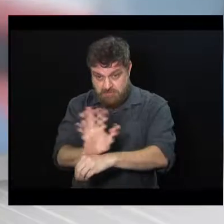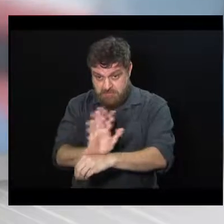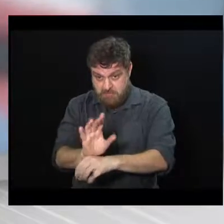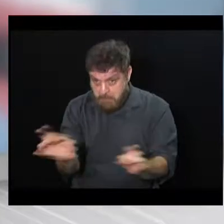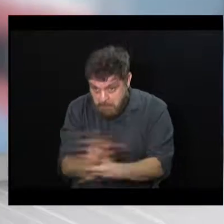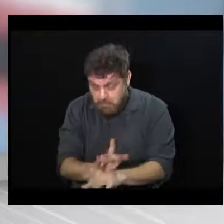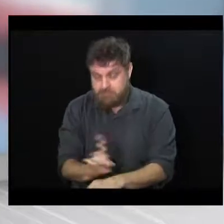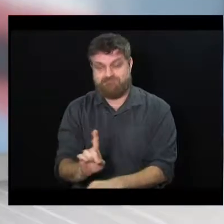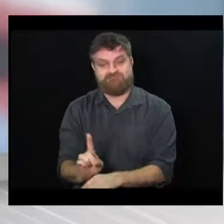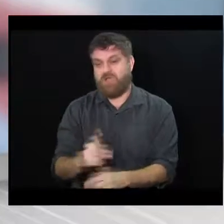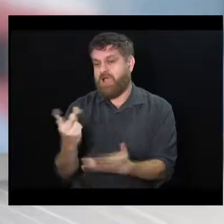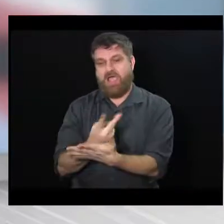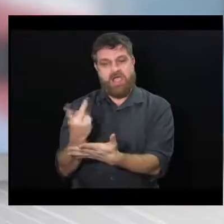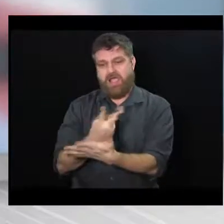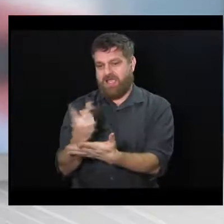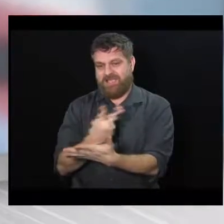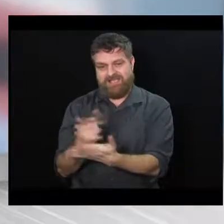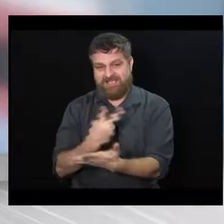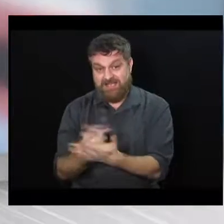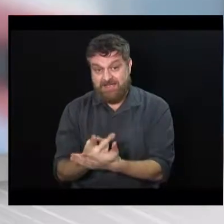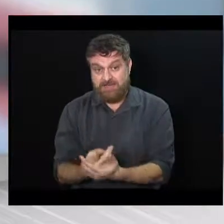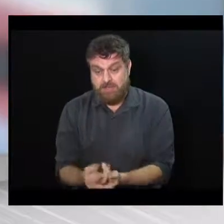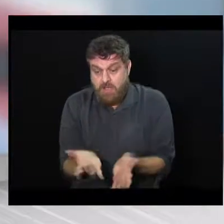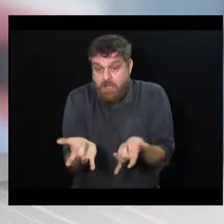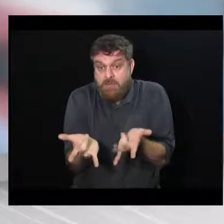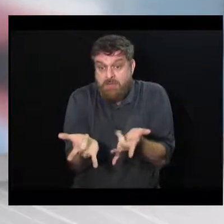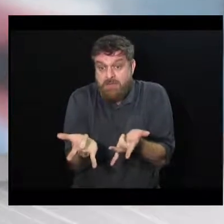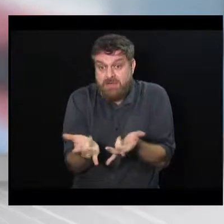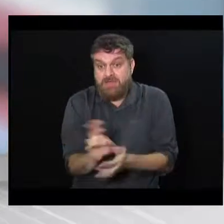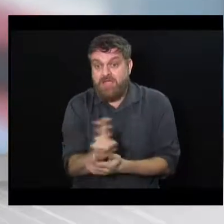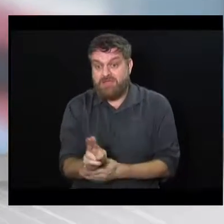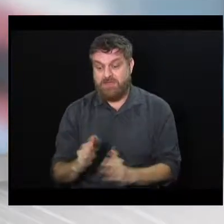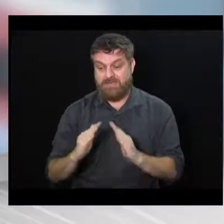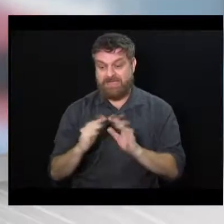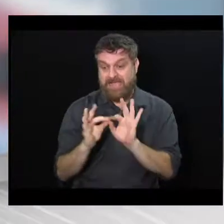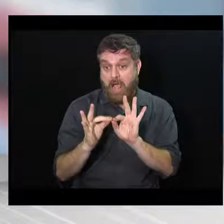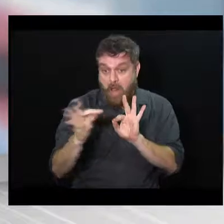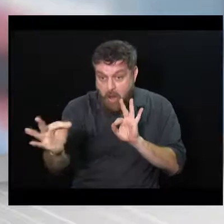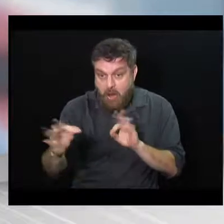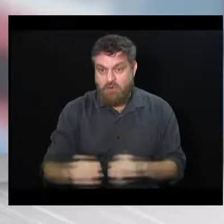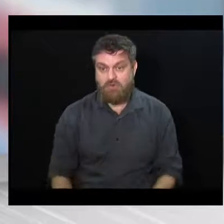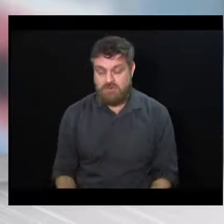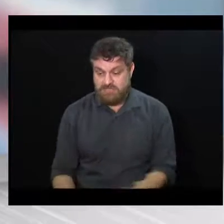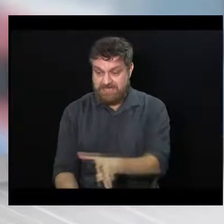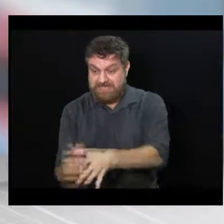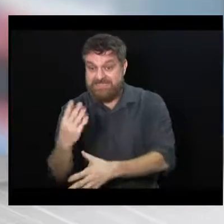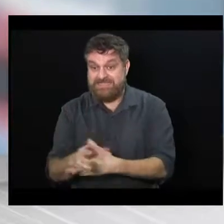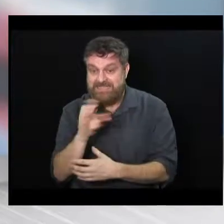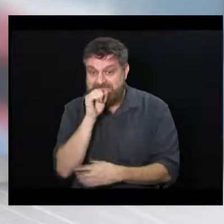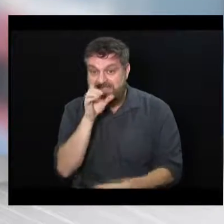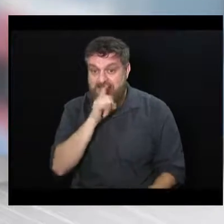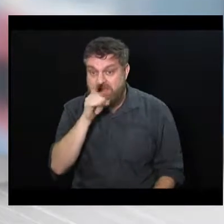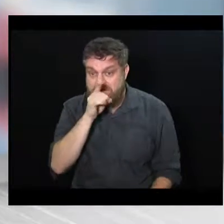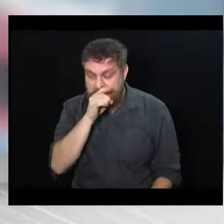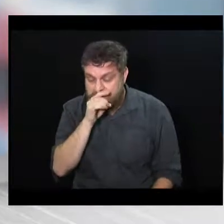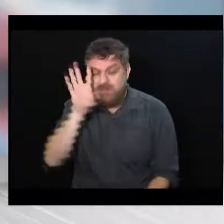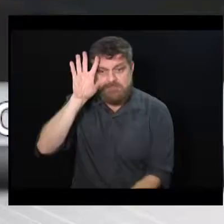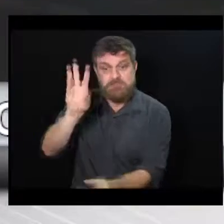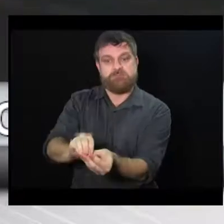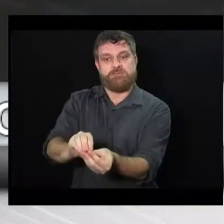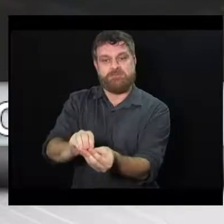está completamente enganado. Homem-Aranha Longe de Casa, que estreia esse final de semana, é que vem para fechar o